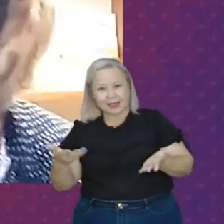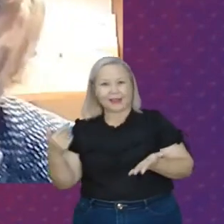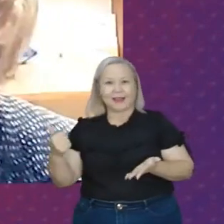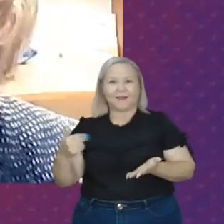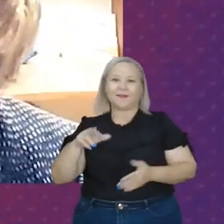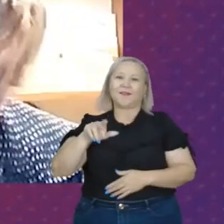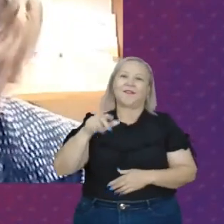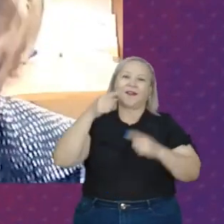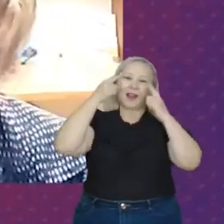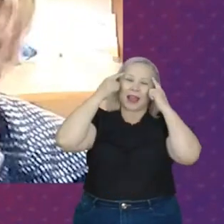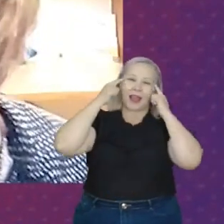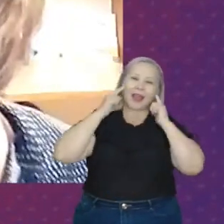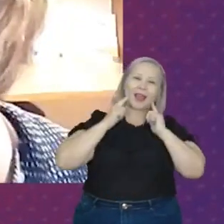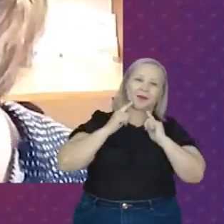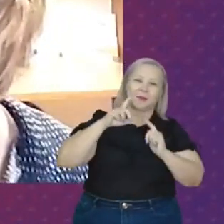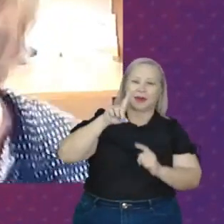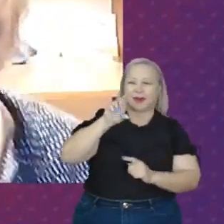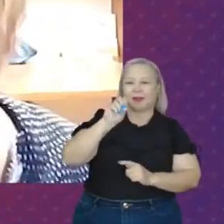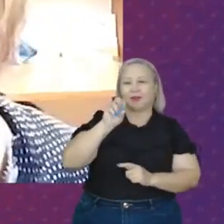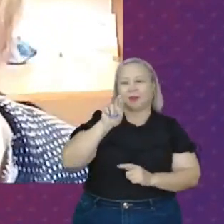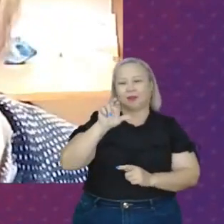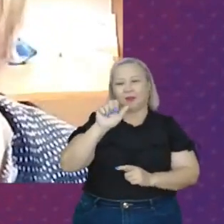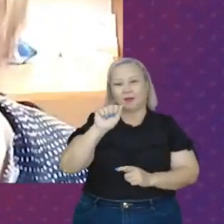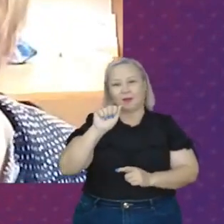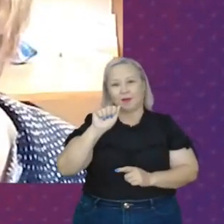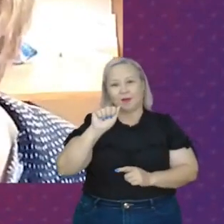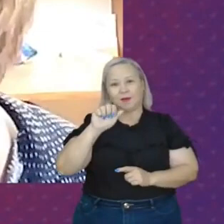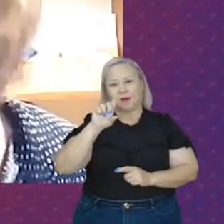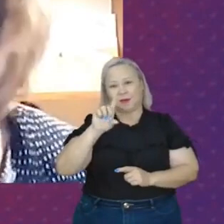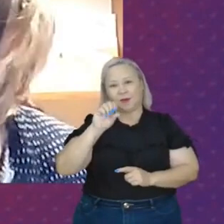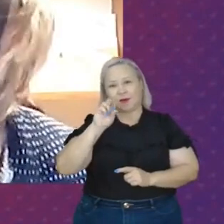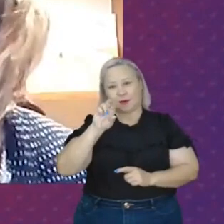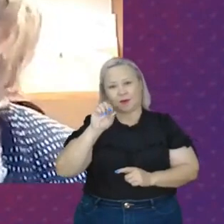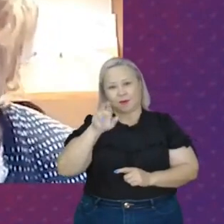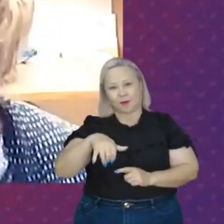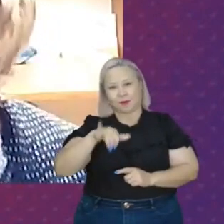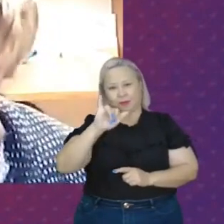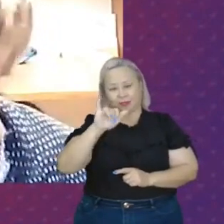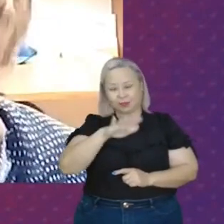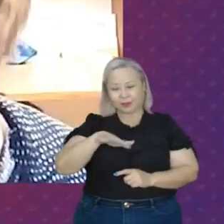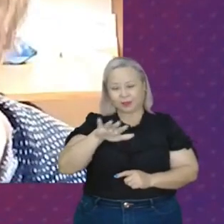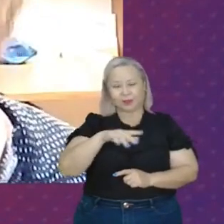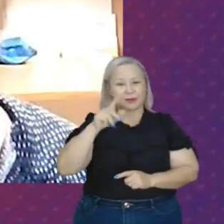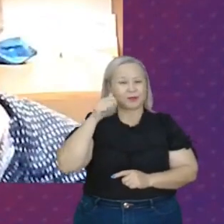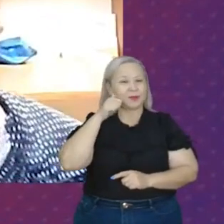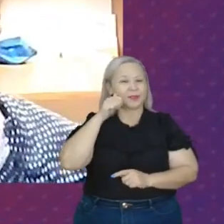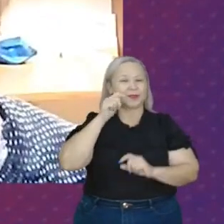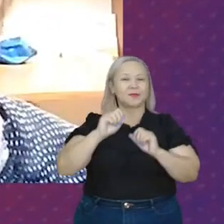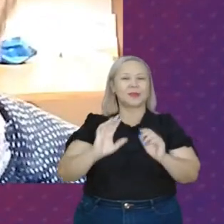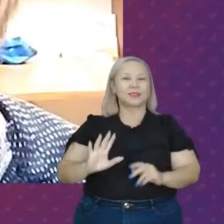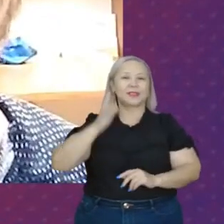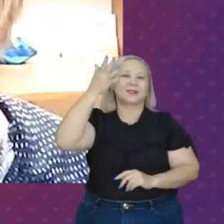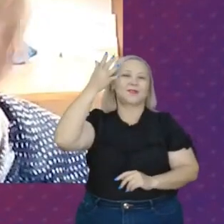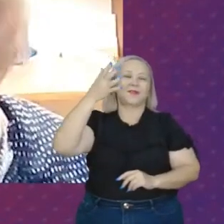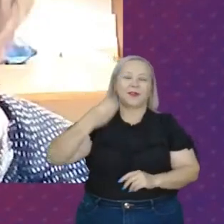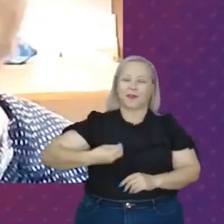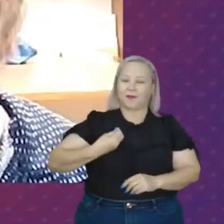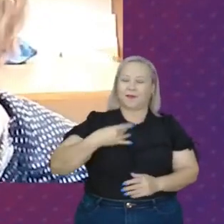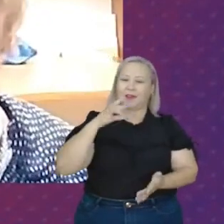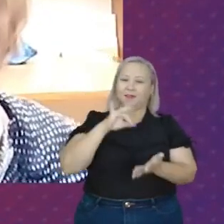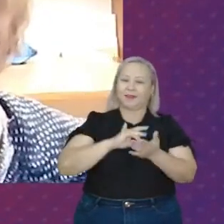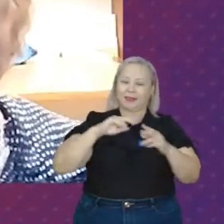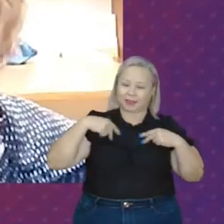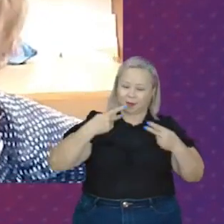Dorothy, carrego a história de tantas mulheres que decidiram viver plenamente a sua humanidade. Por